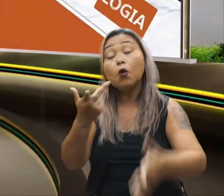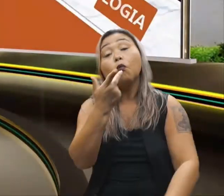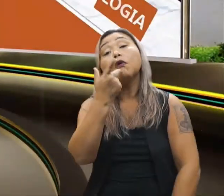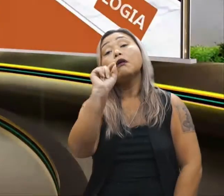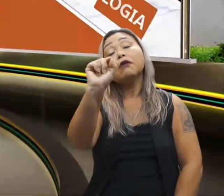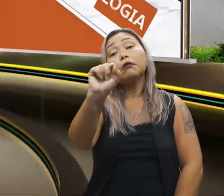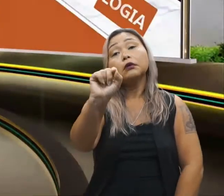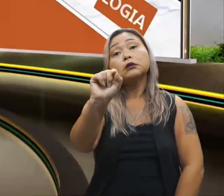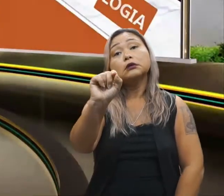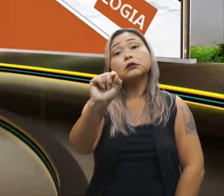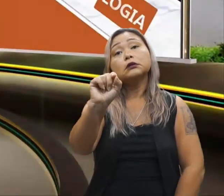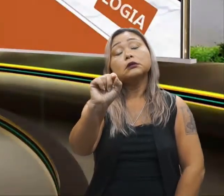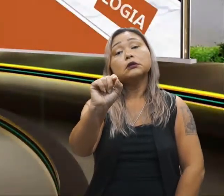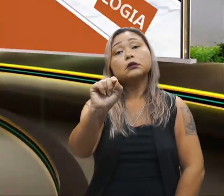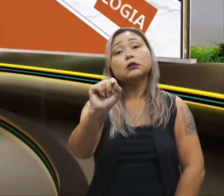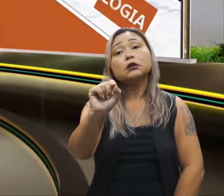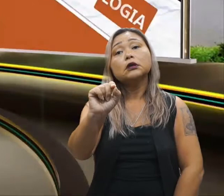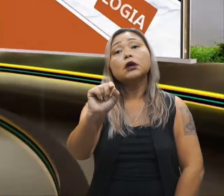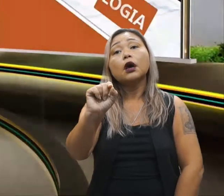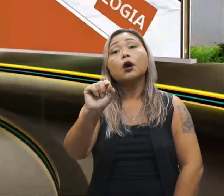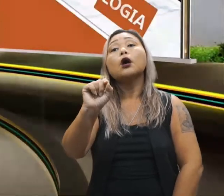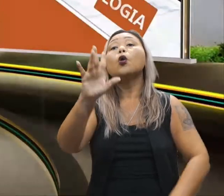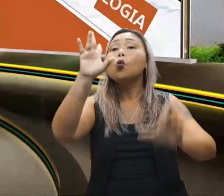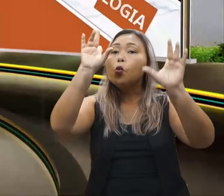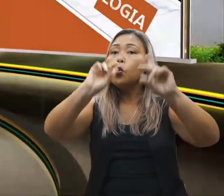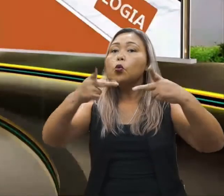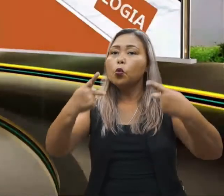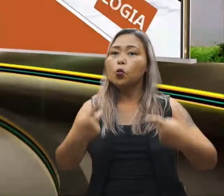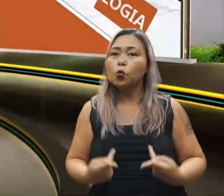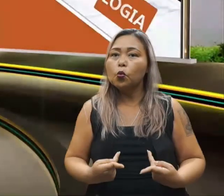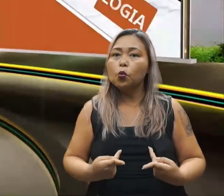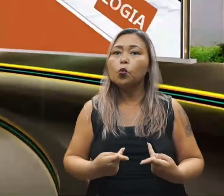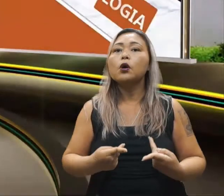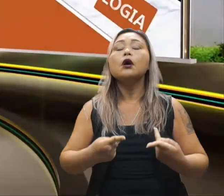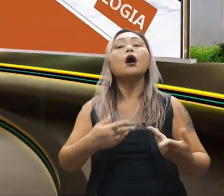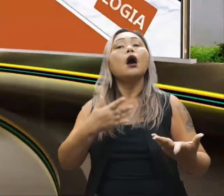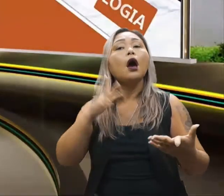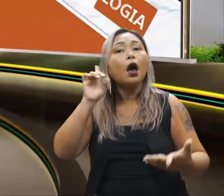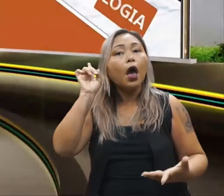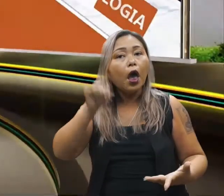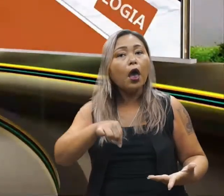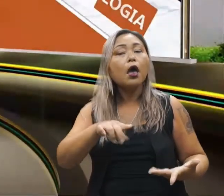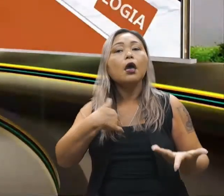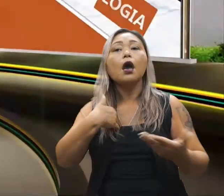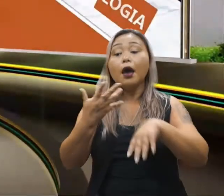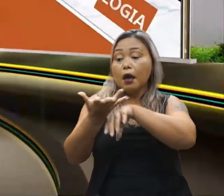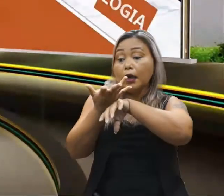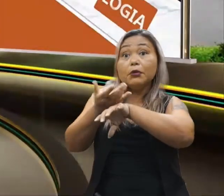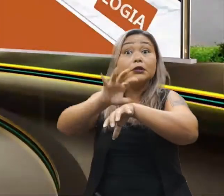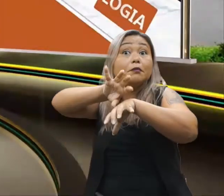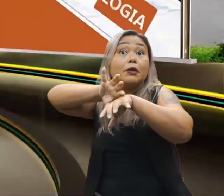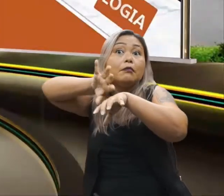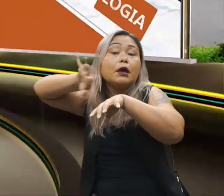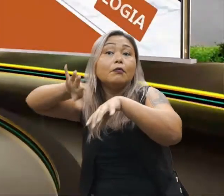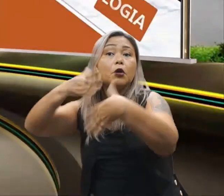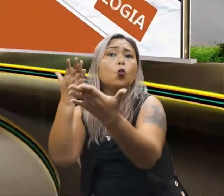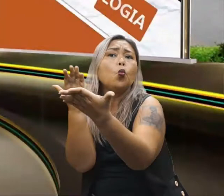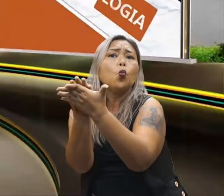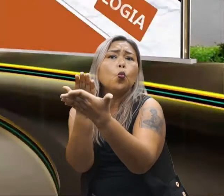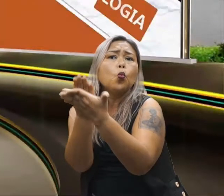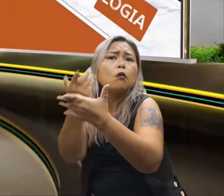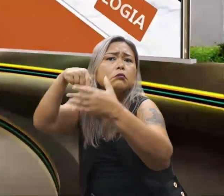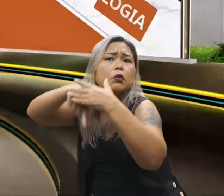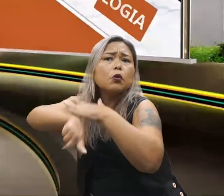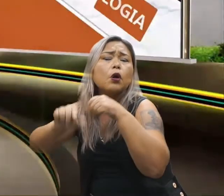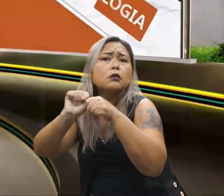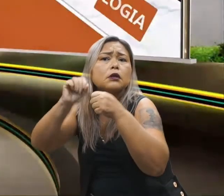é que os direitos humanos, ele é em uma disciplina à parte para estudar dentro das ciências